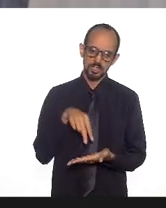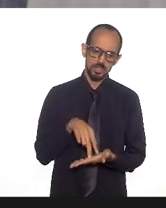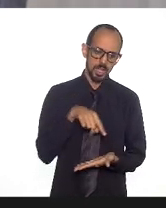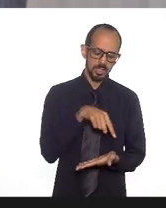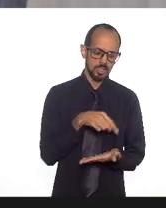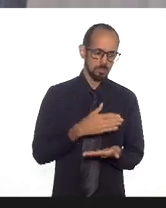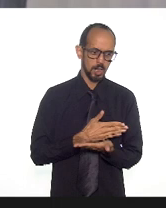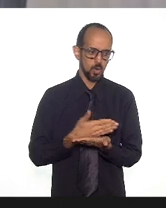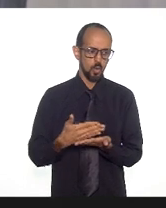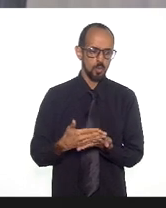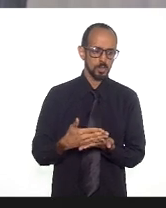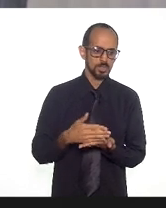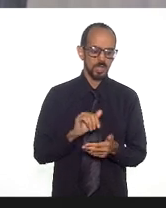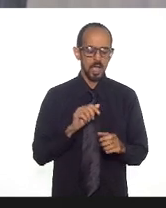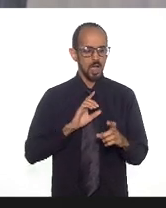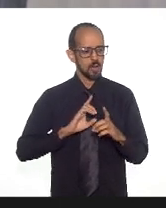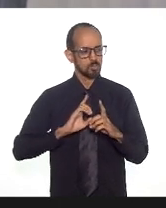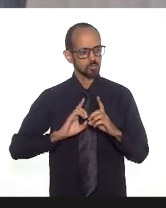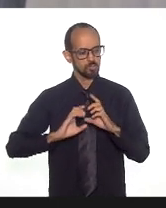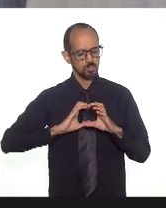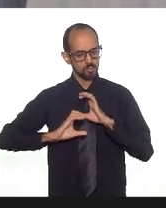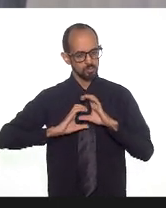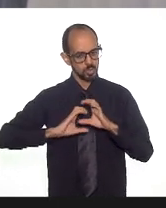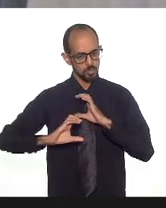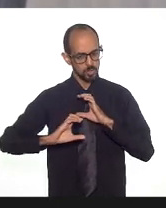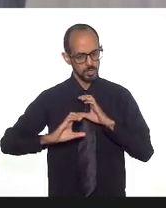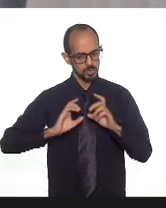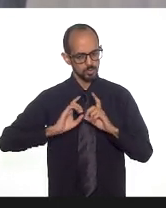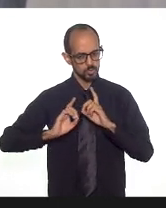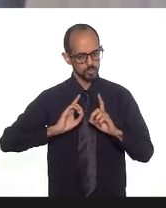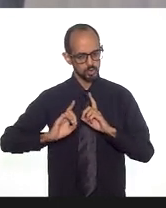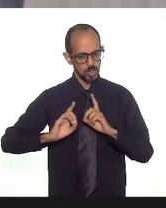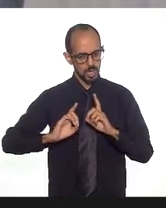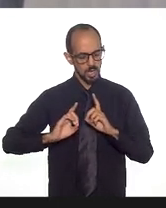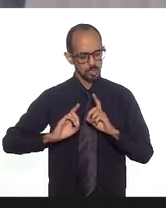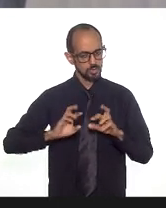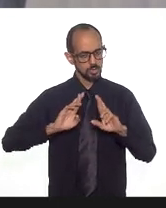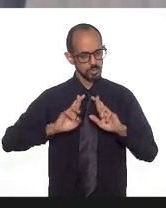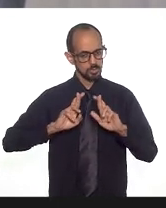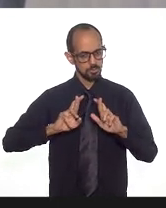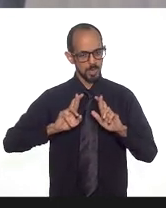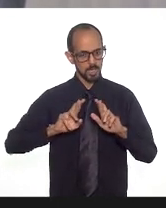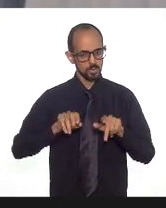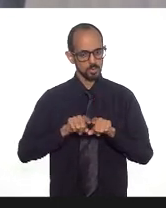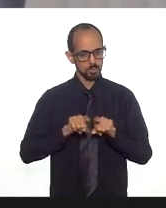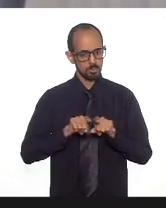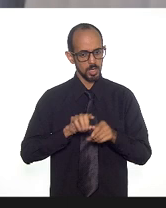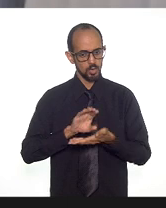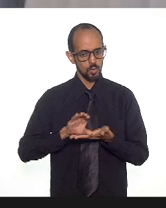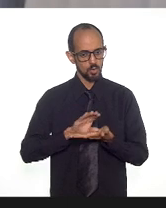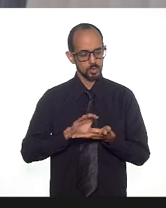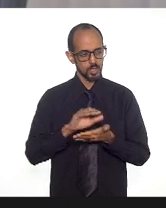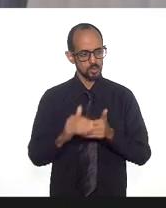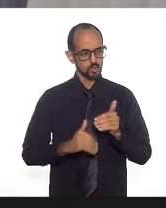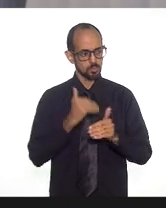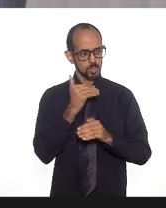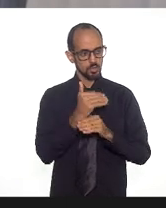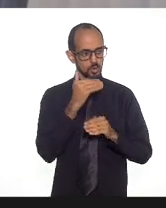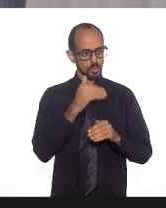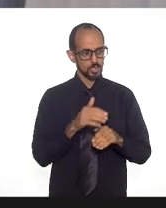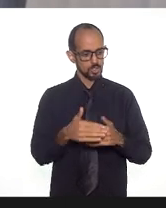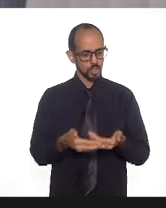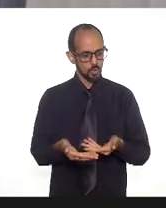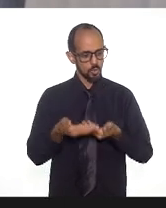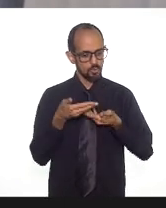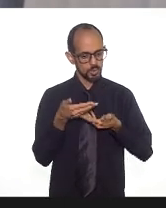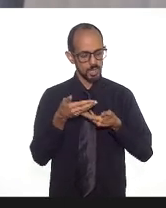diálogo, conversar, enfim, e espero que o Conselho Superior seja chamado quanto antes para a